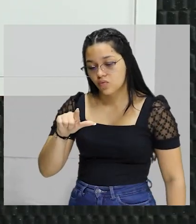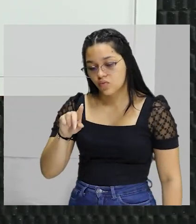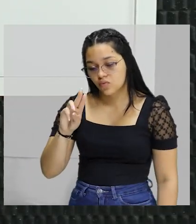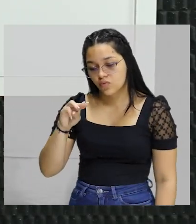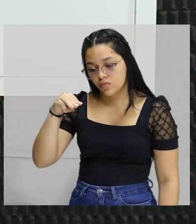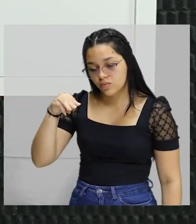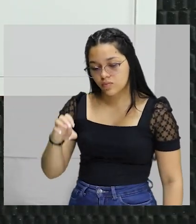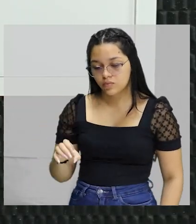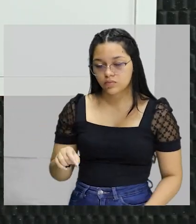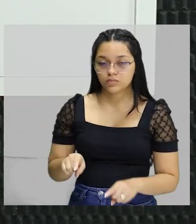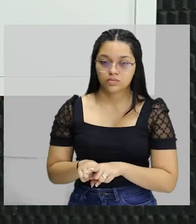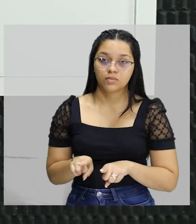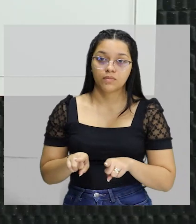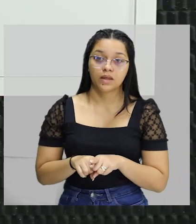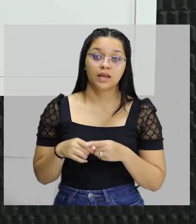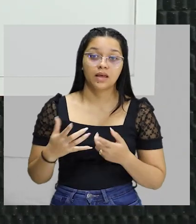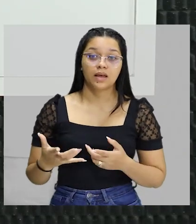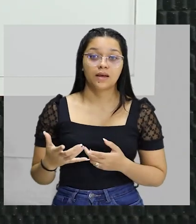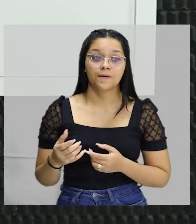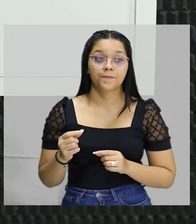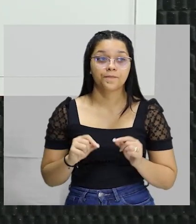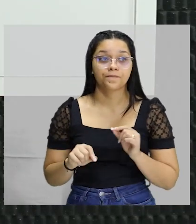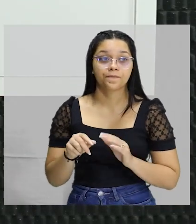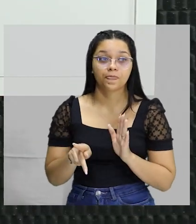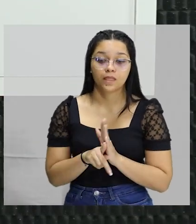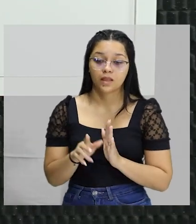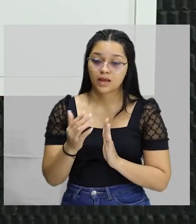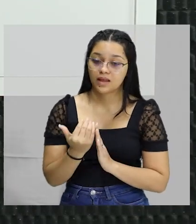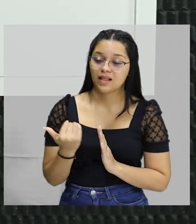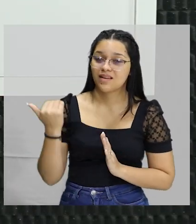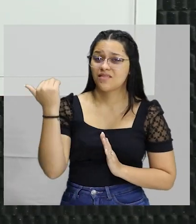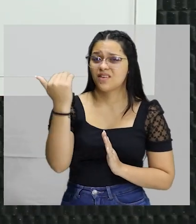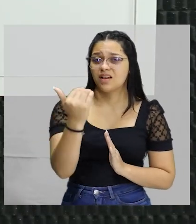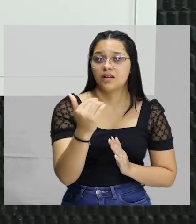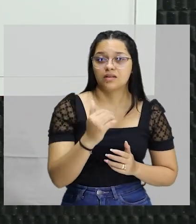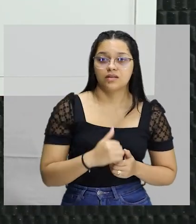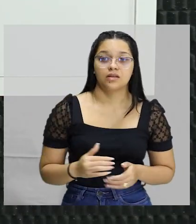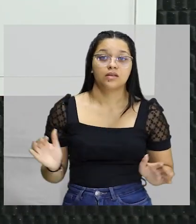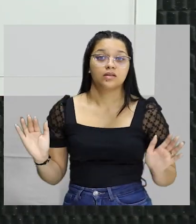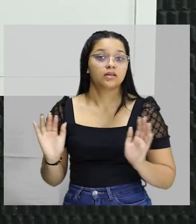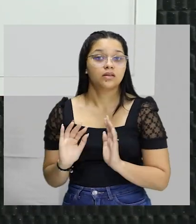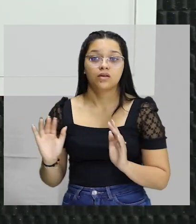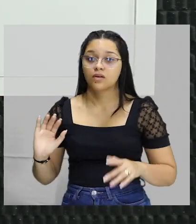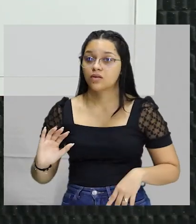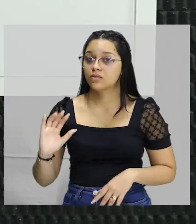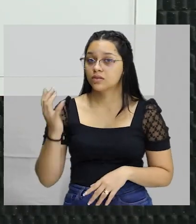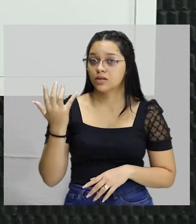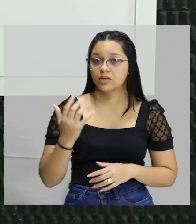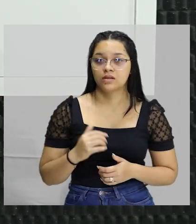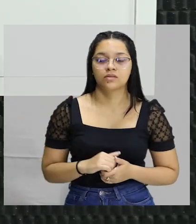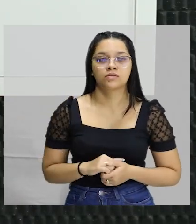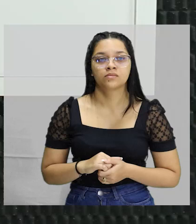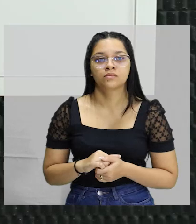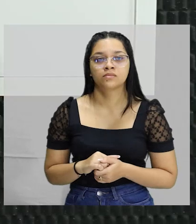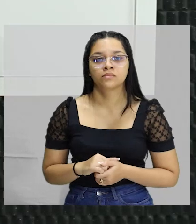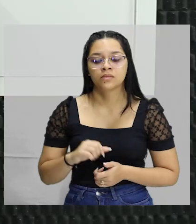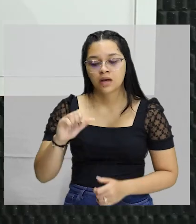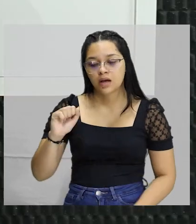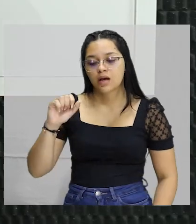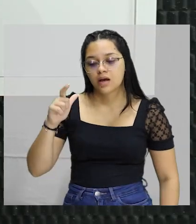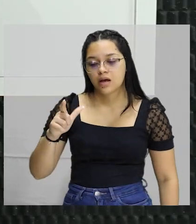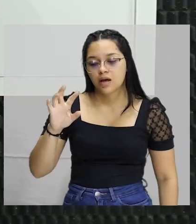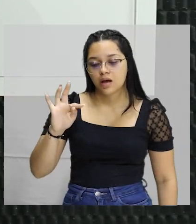estar, não é, aí em uma graduação muito elevada, né? E não é isso, certo? A